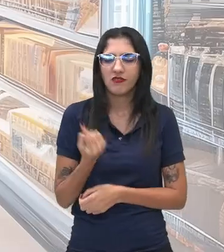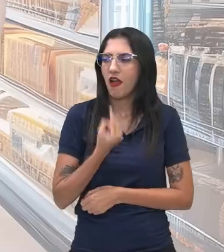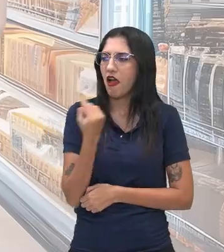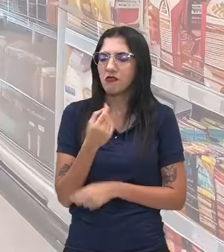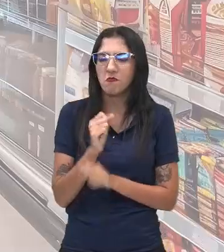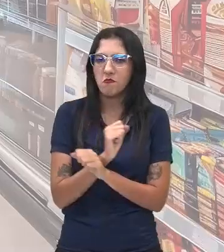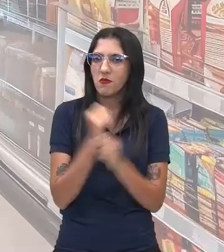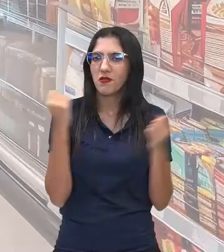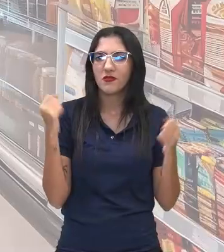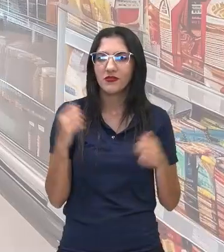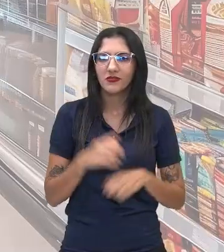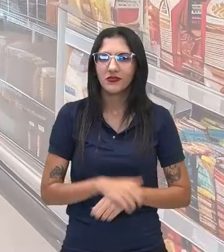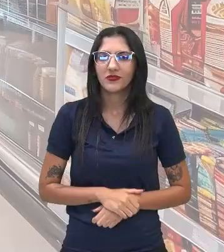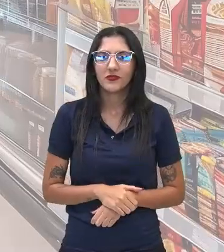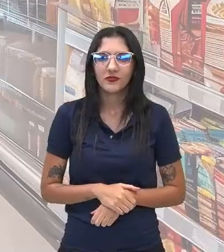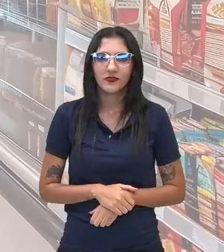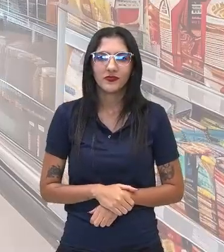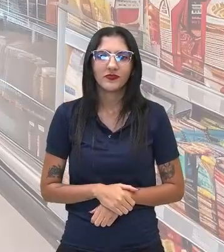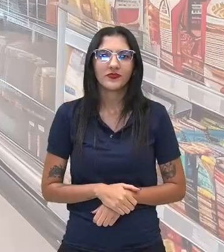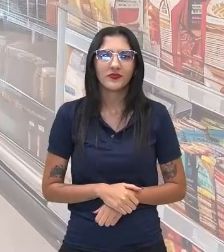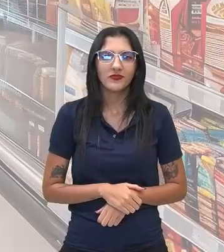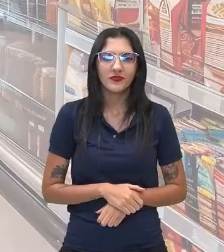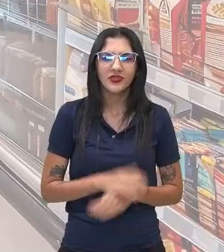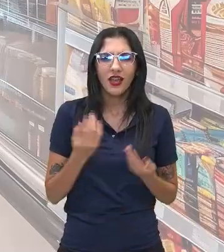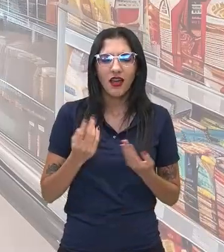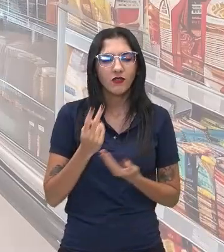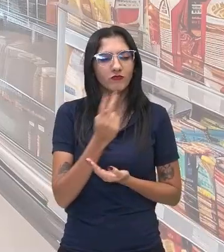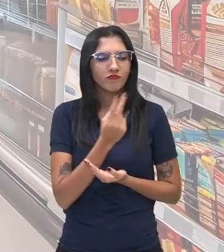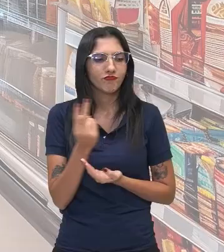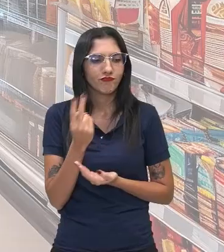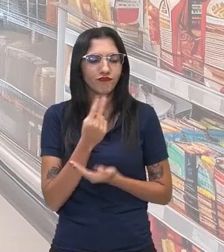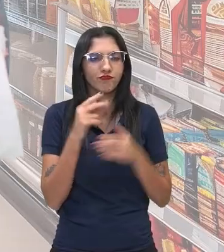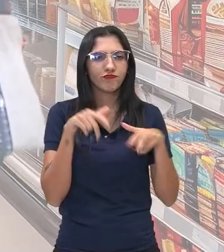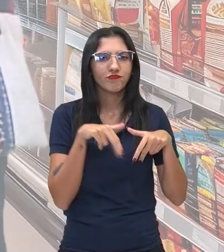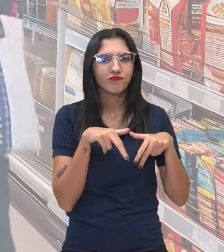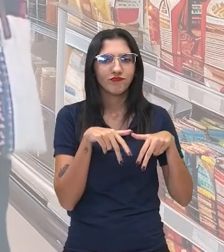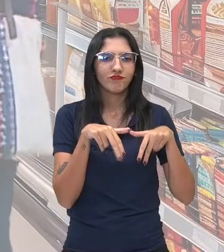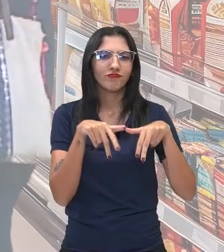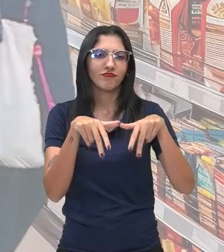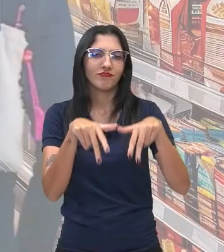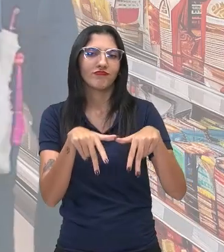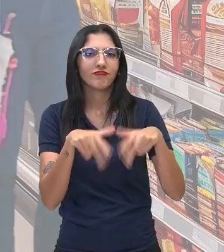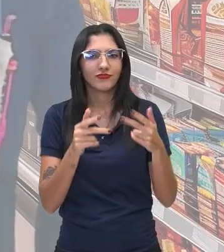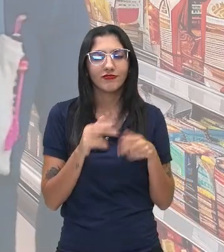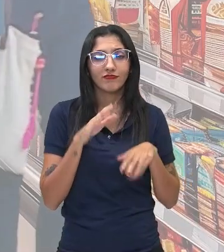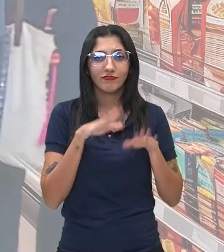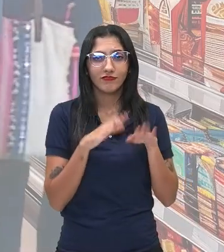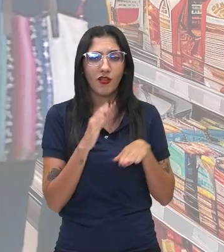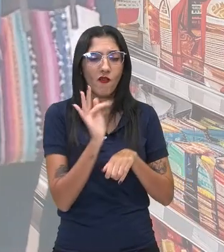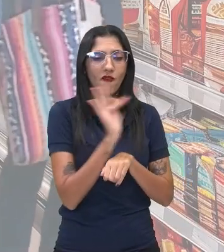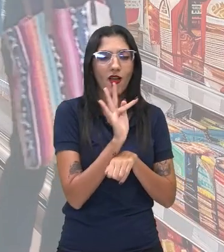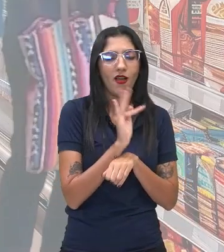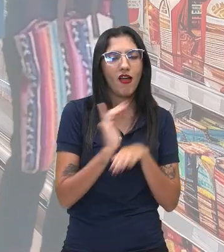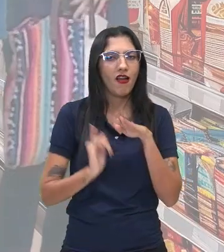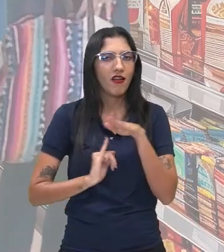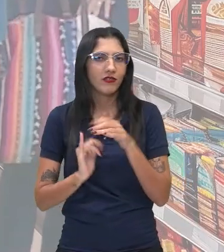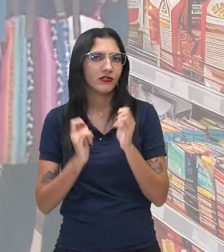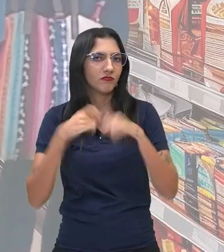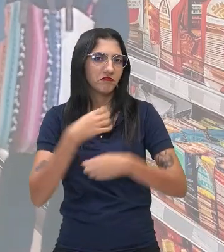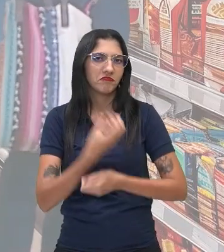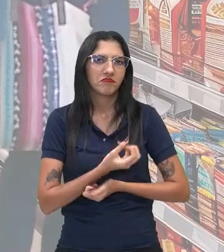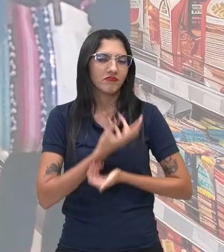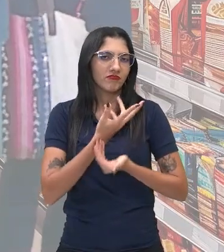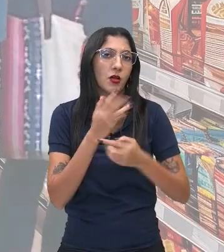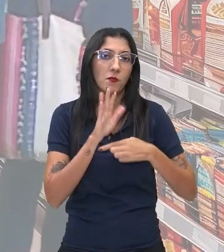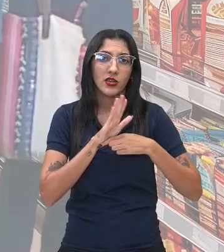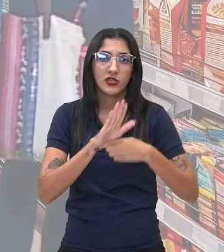verdade. E assim seguiram suas compras, cada um com seu jeito único de se expressar, mostrando como